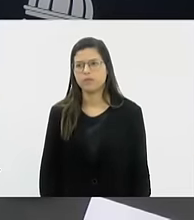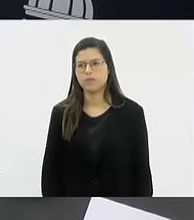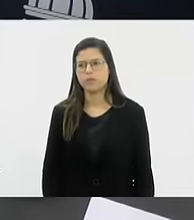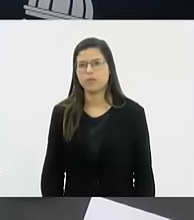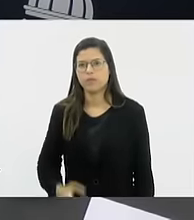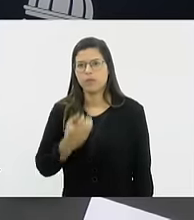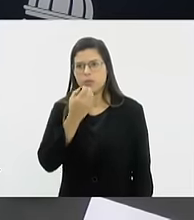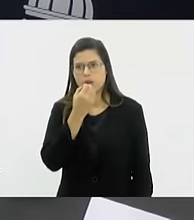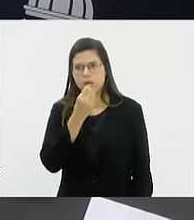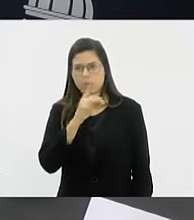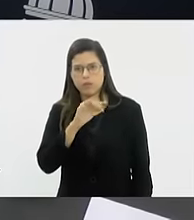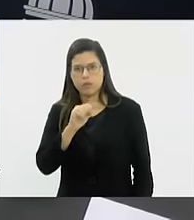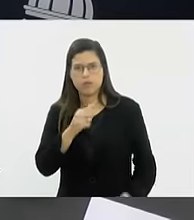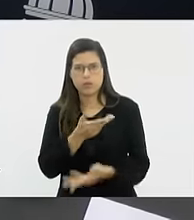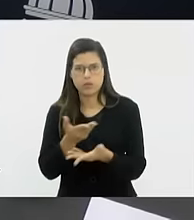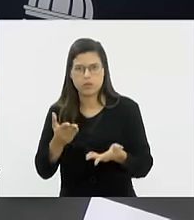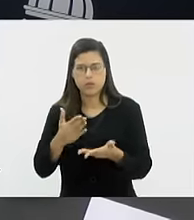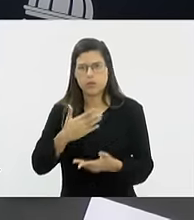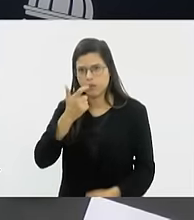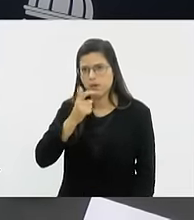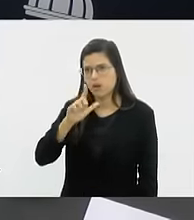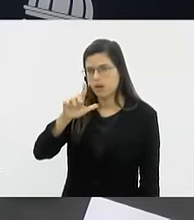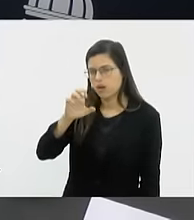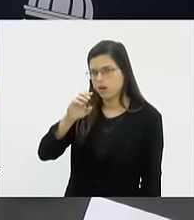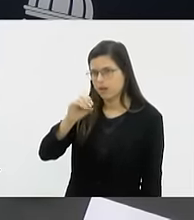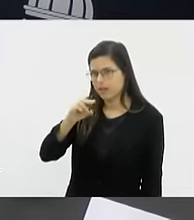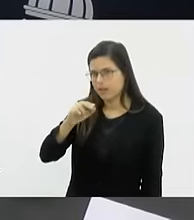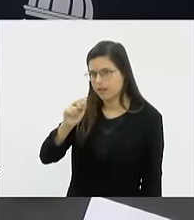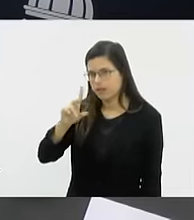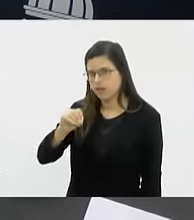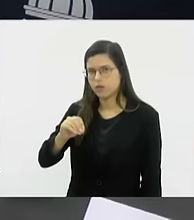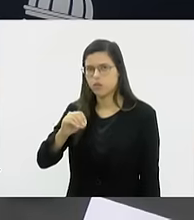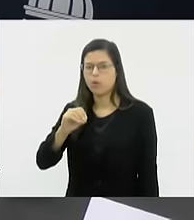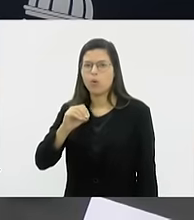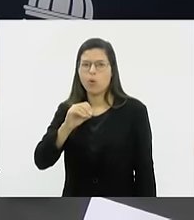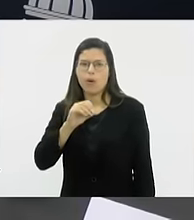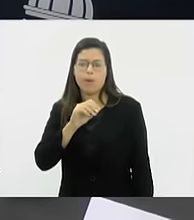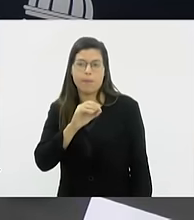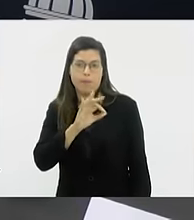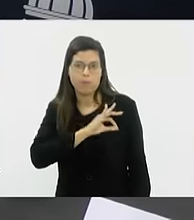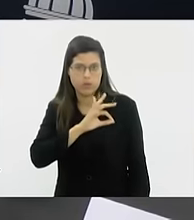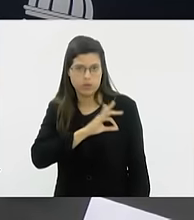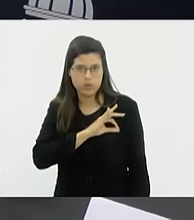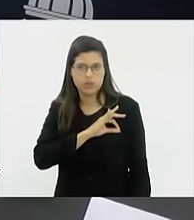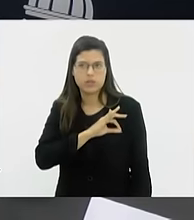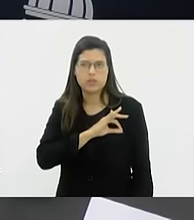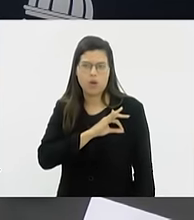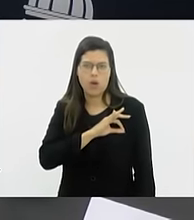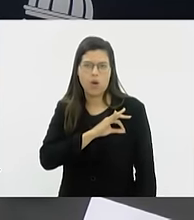Bom dia a todos. Sou Leonardo Matias, presidente do Detro, policial rodoviário federal de carreira.